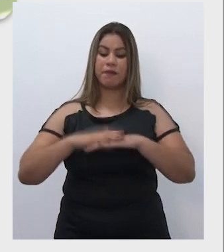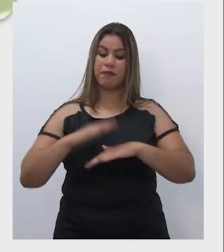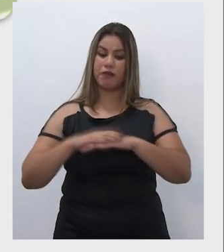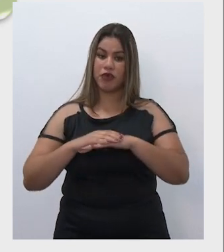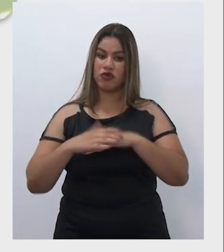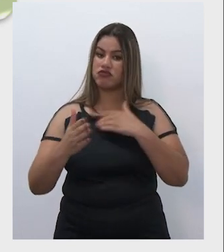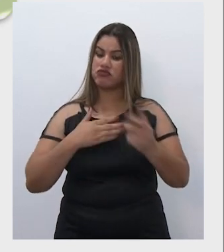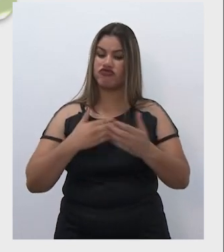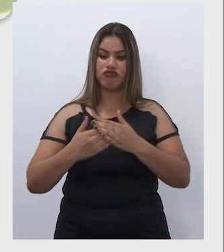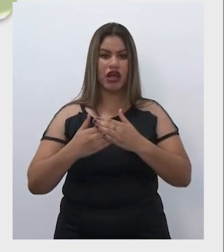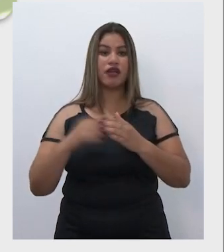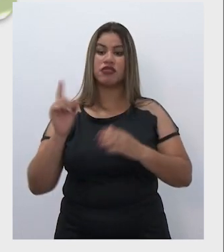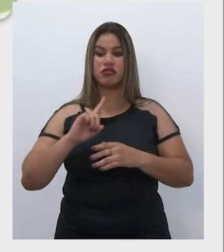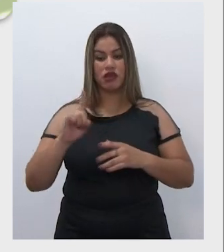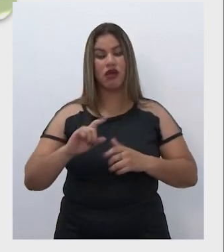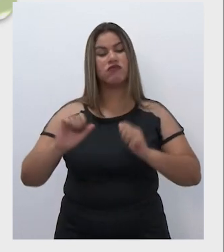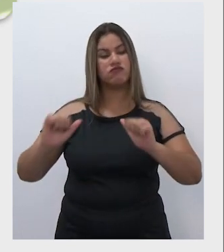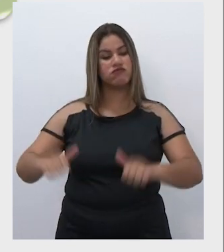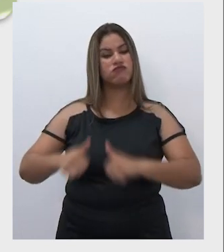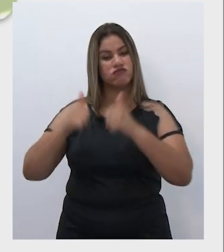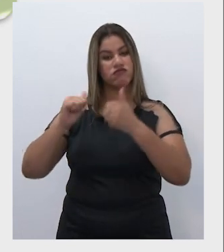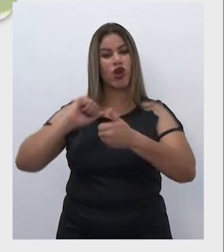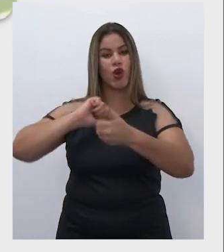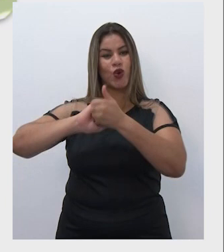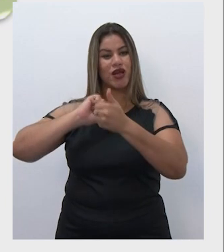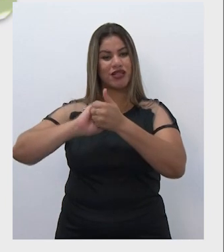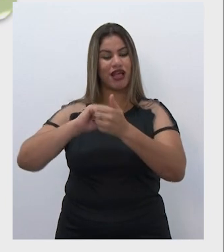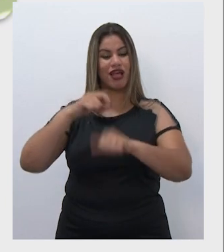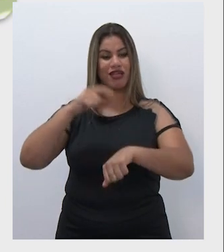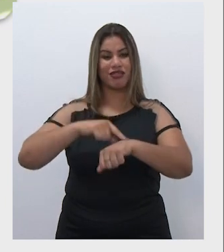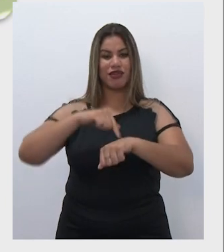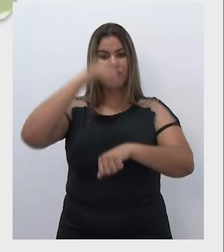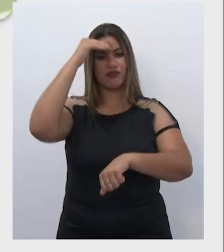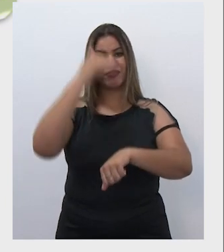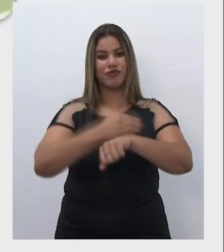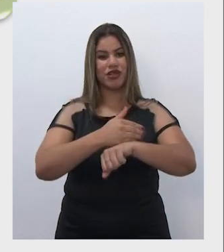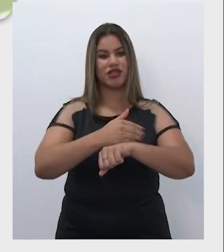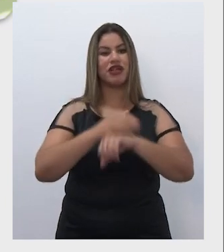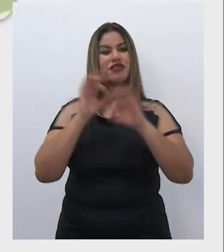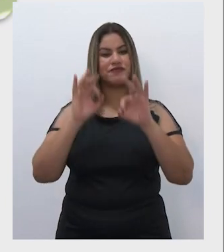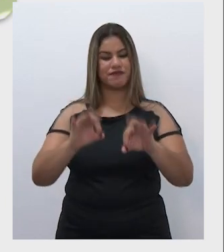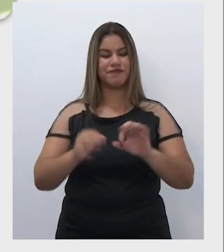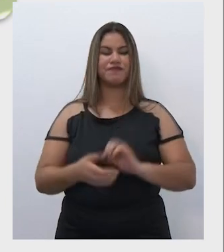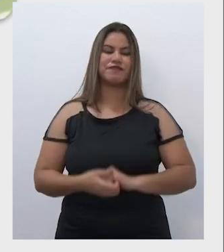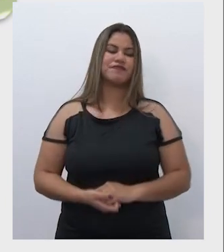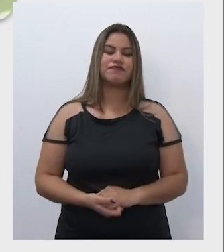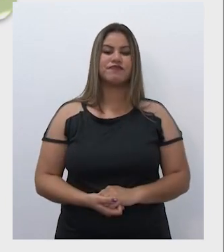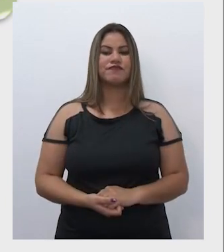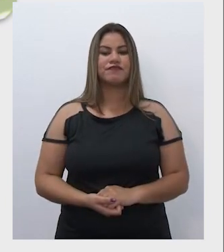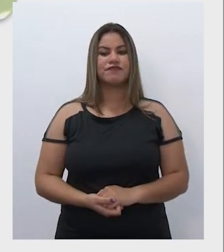bem feito, com qualidade e no tempo esperado, aquilo que é preciso realizar.